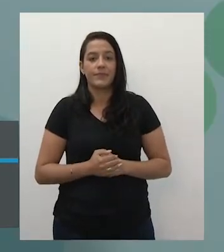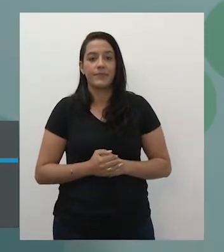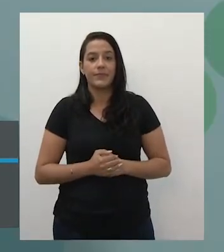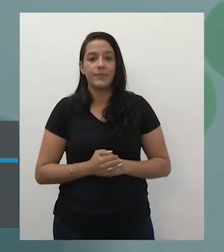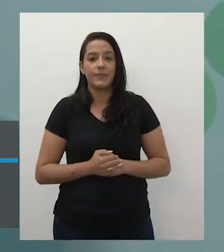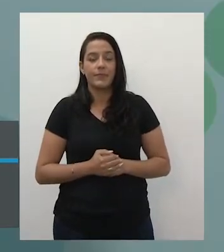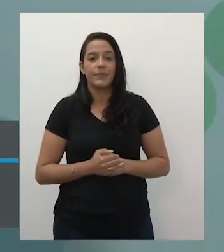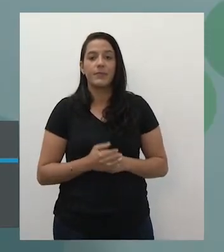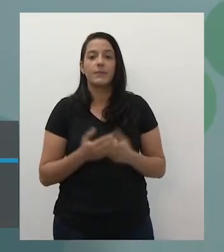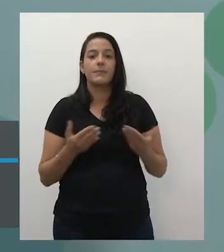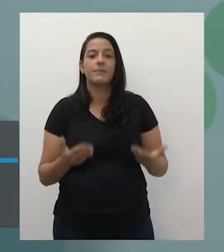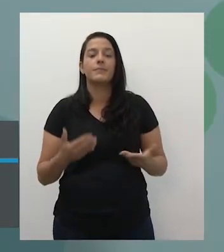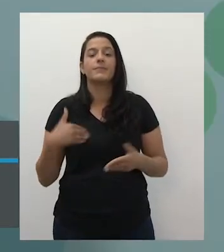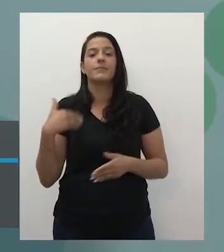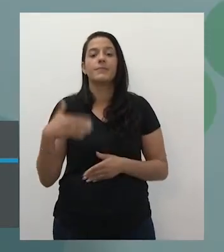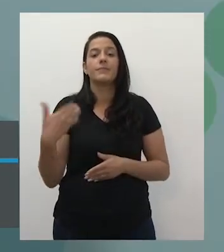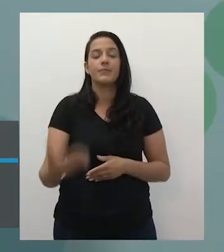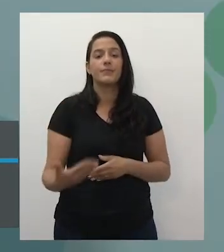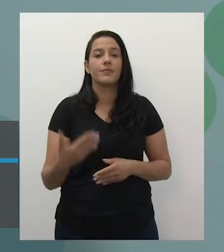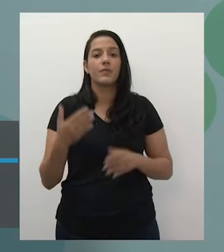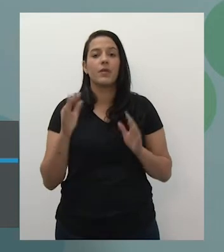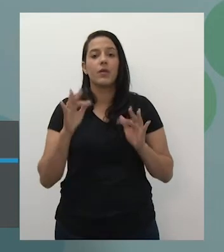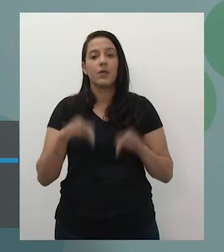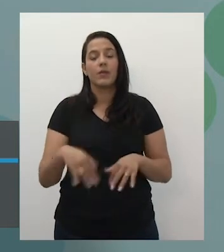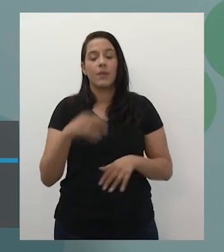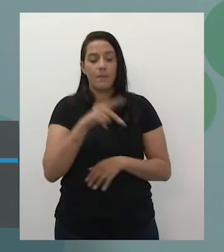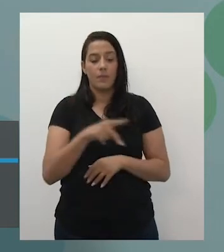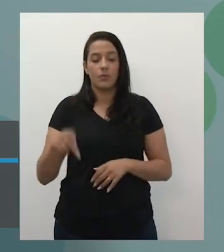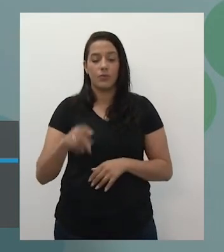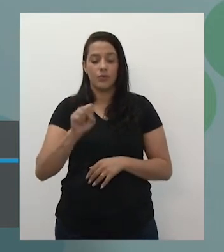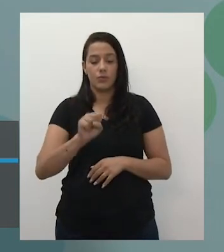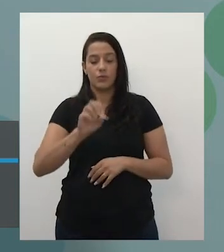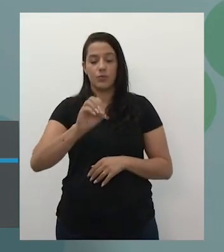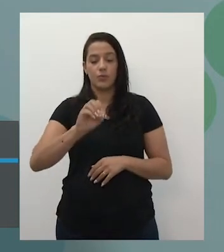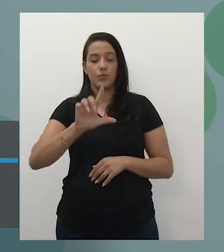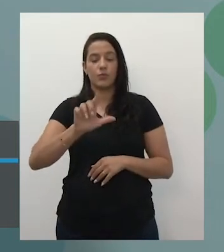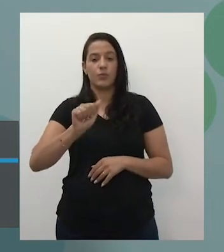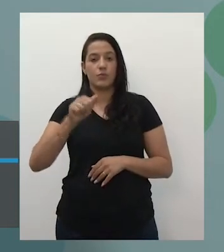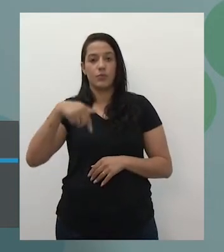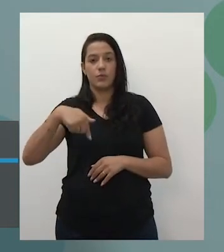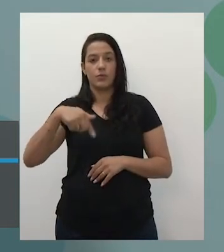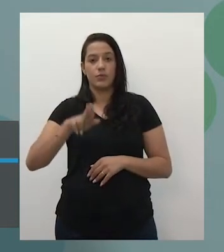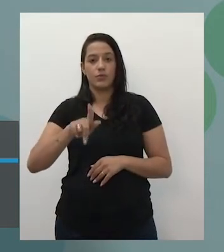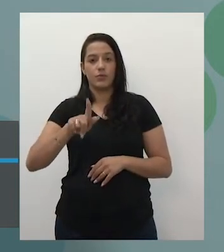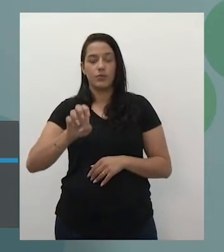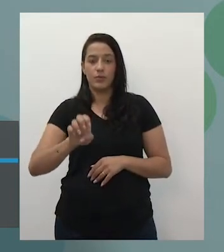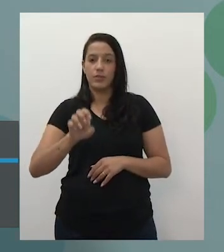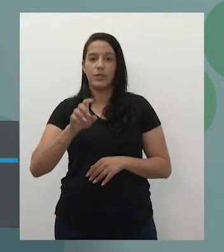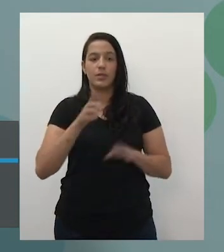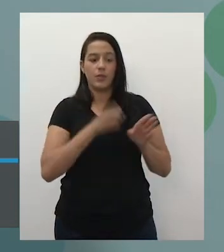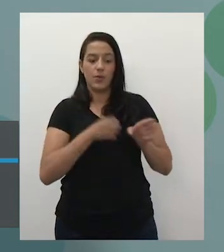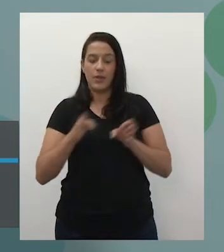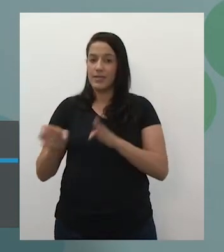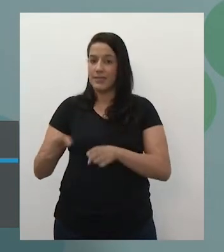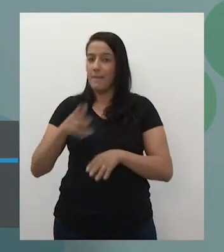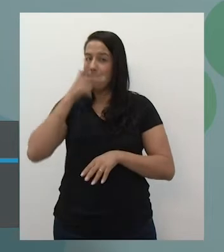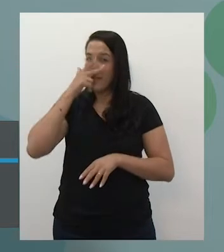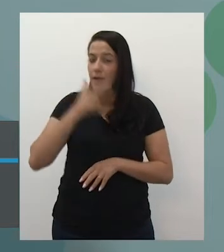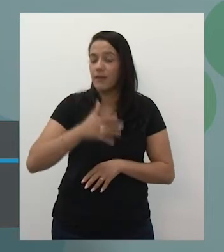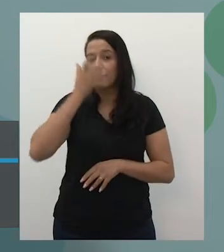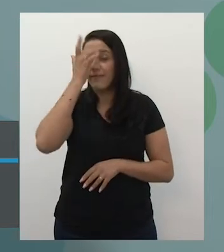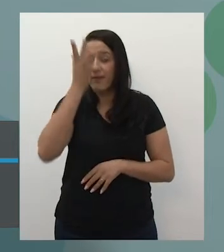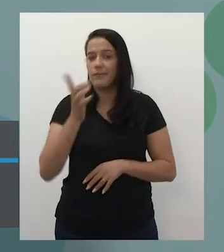né, e do carinho dos amigos do trabalho, né. Então, a gente fica muito focado, né, nessa questão de atender as demandas, atender os horários,